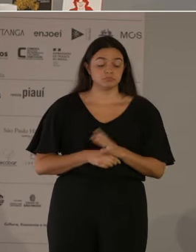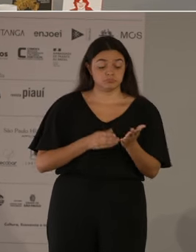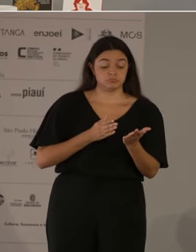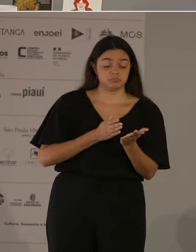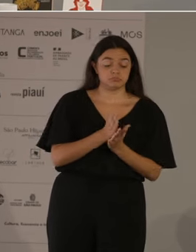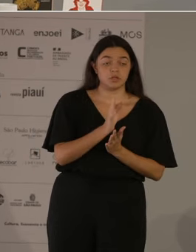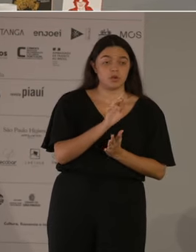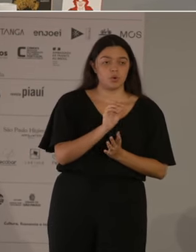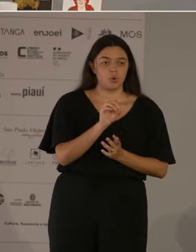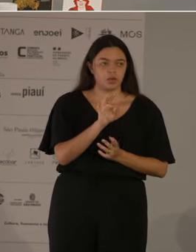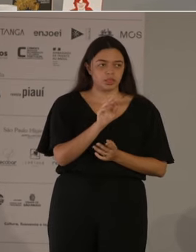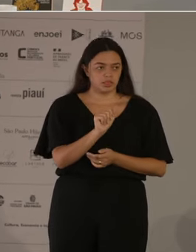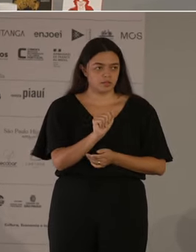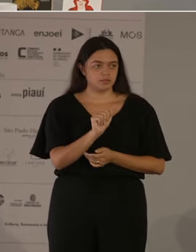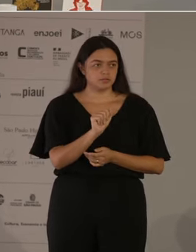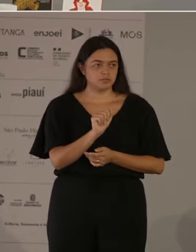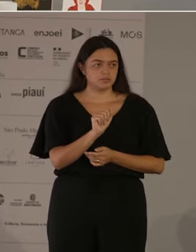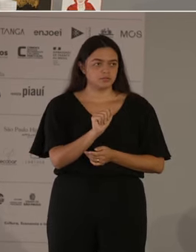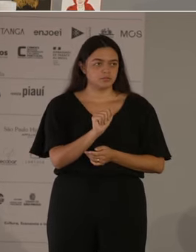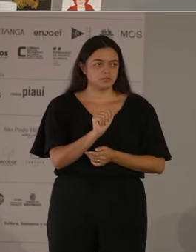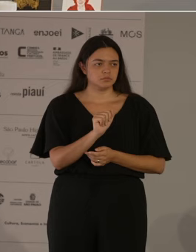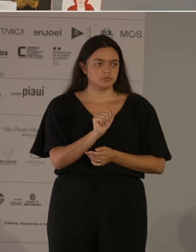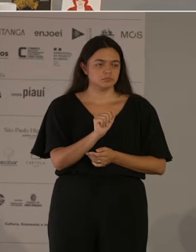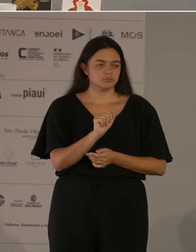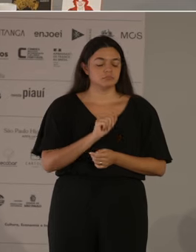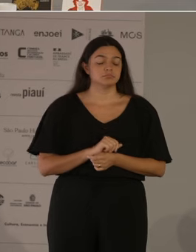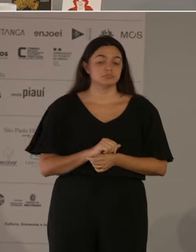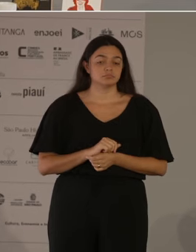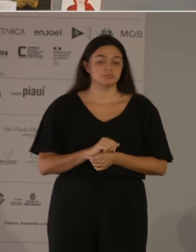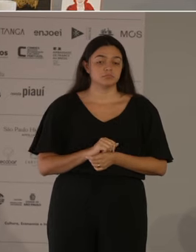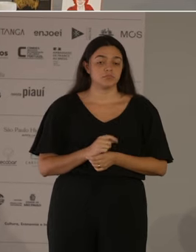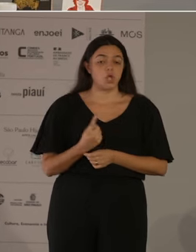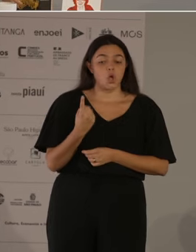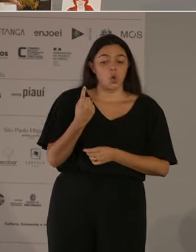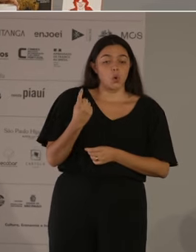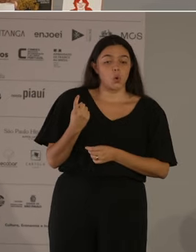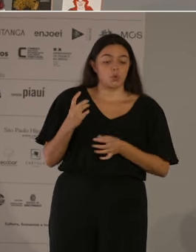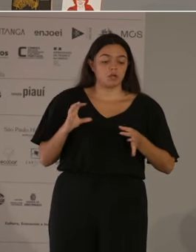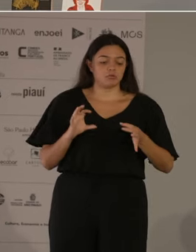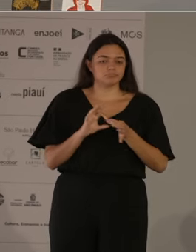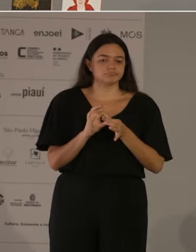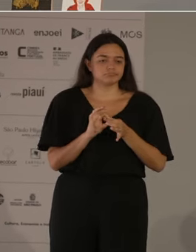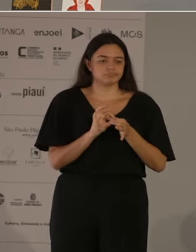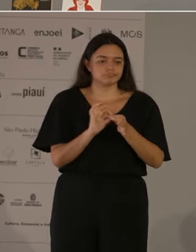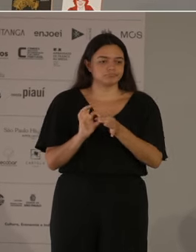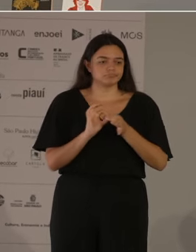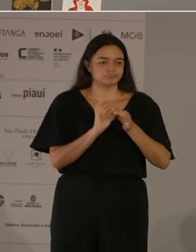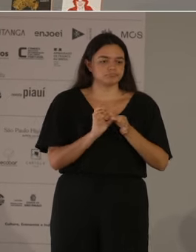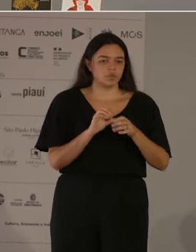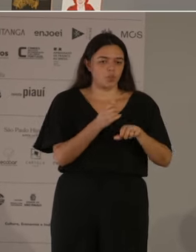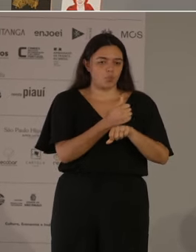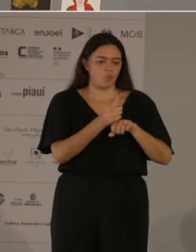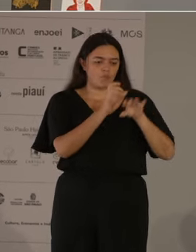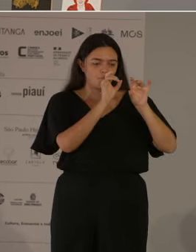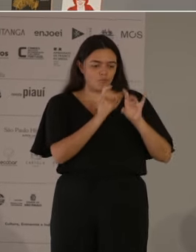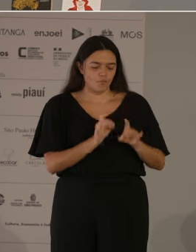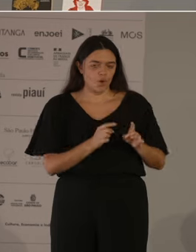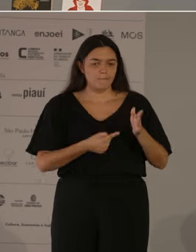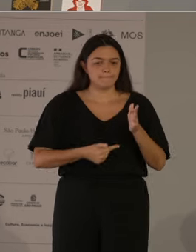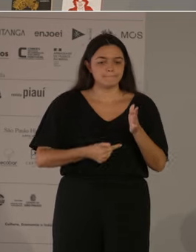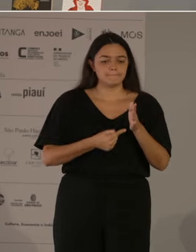Talvez seja assim, talvez diga isso no livro, talvez seja o único ponto de consenso entre os especialistas, que é os primeiros